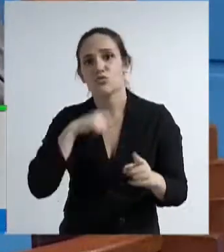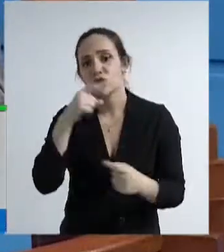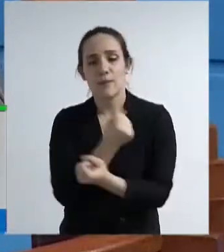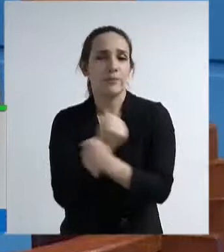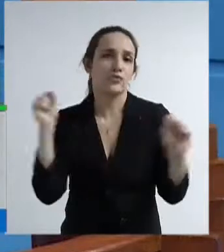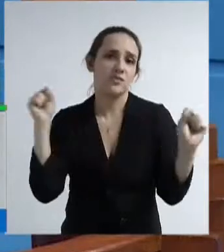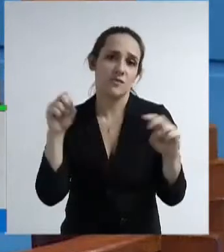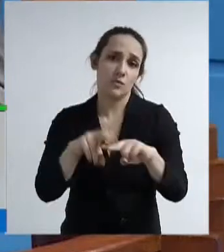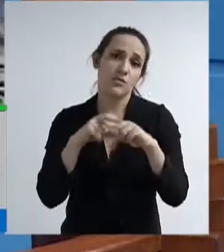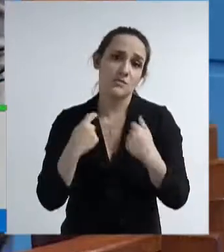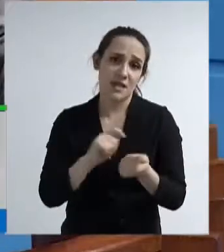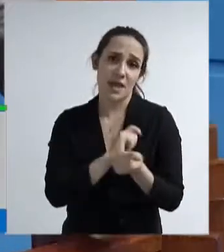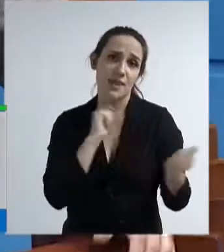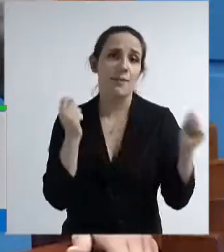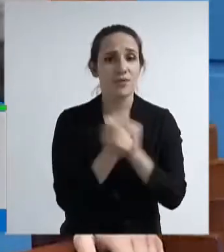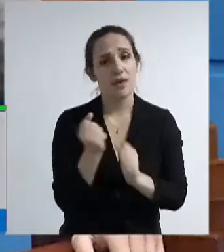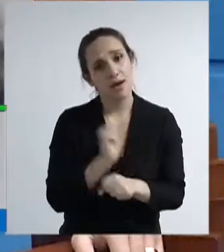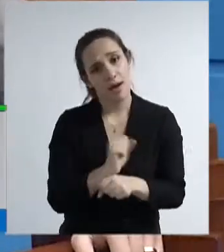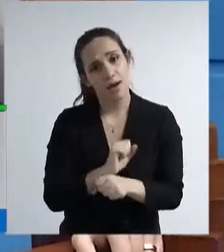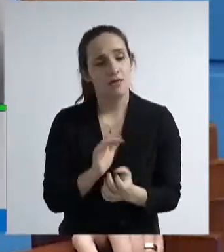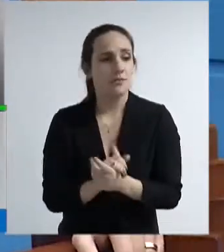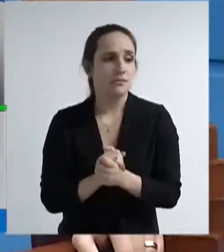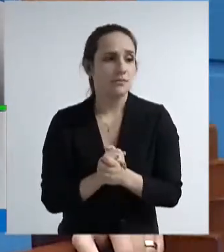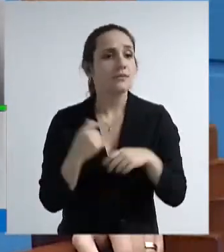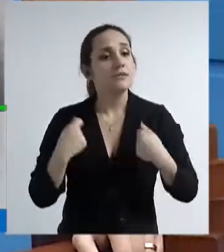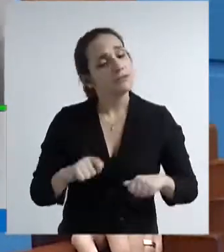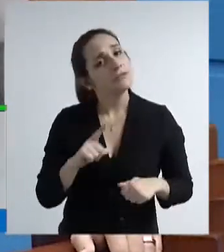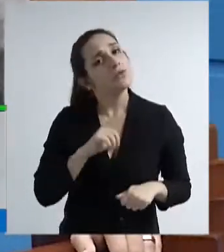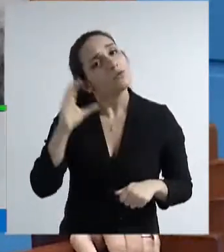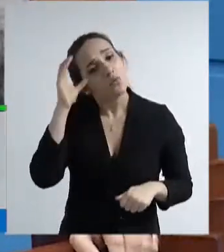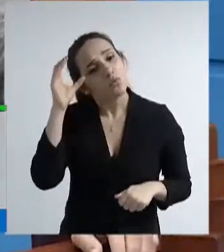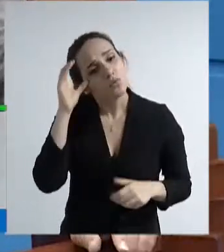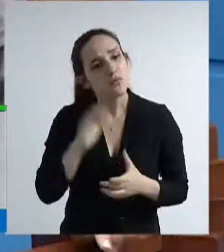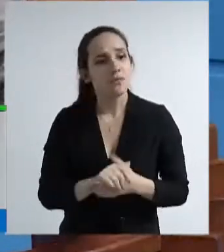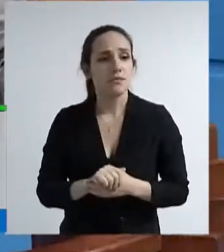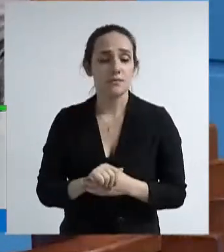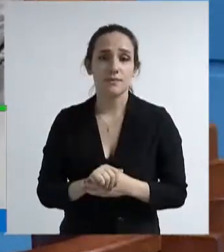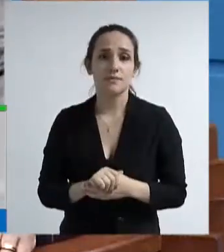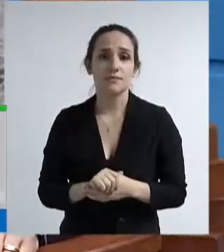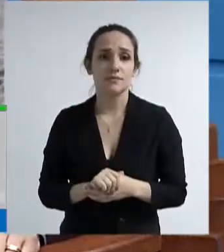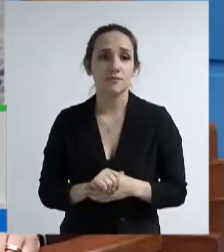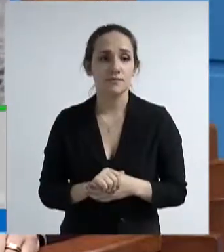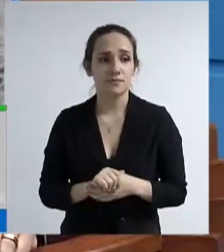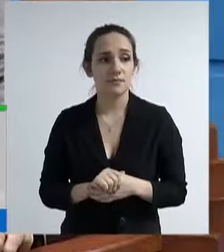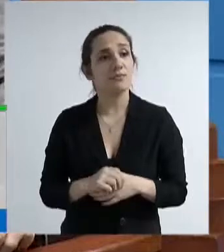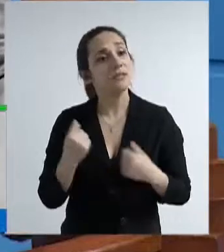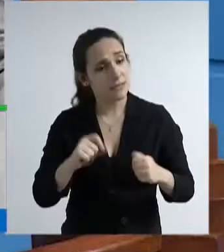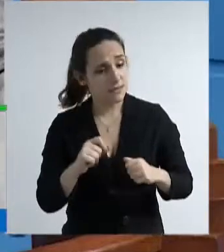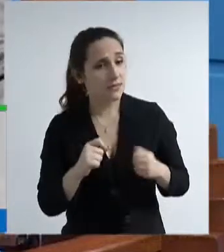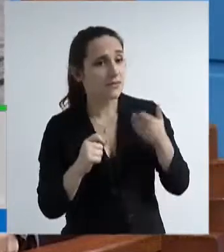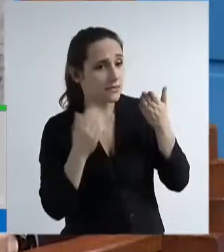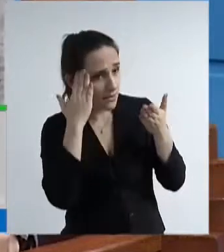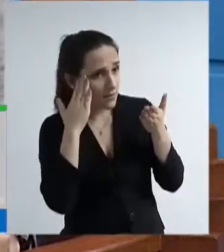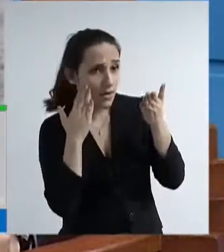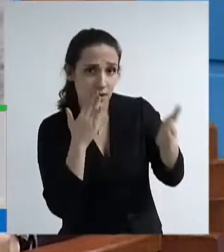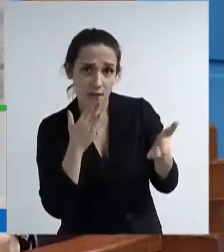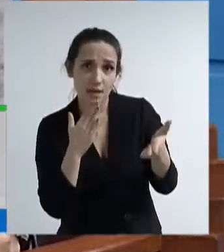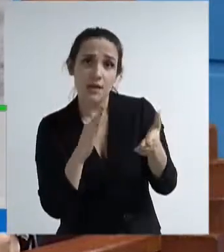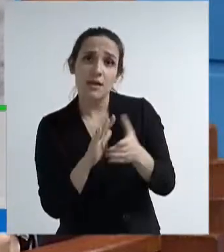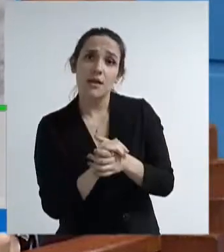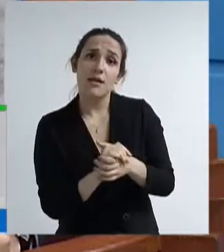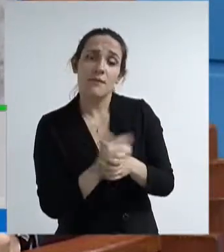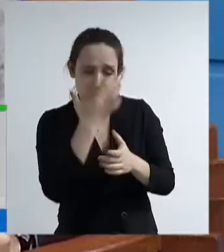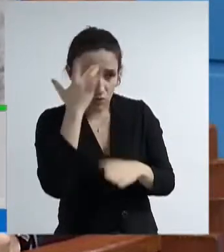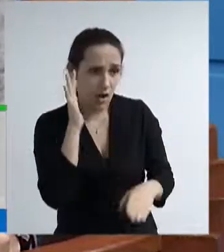Como legisladores, devemos usar o bom senso e entender também o lado do contribuinte, que é regido pelas leis que